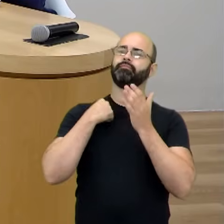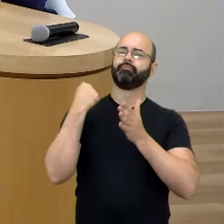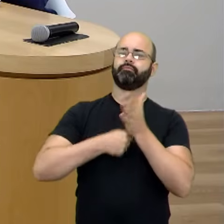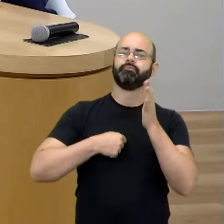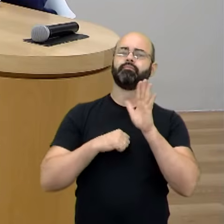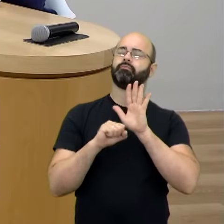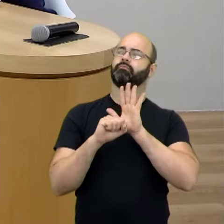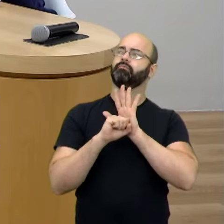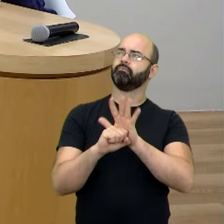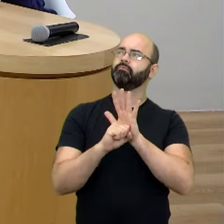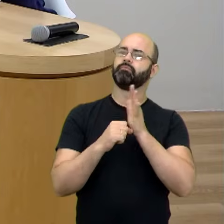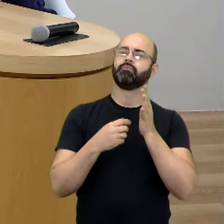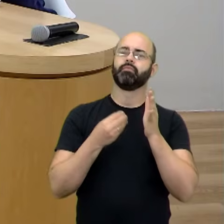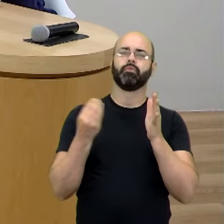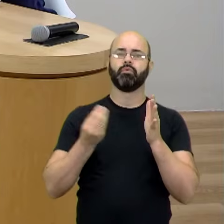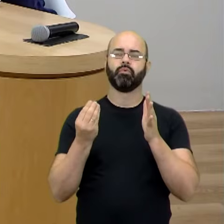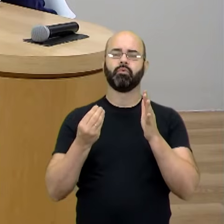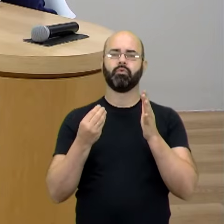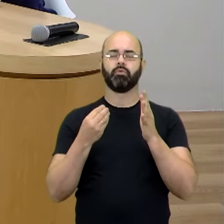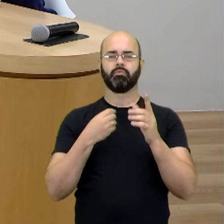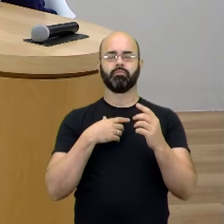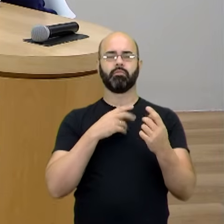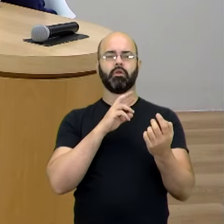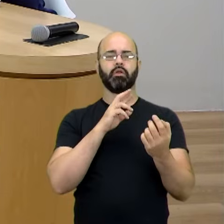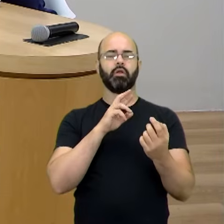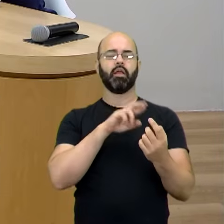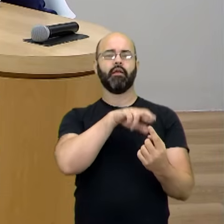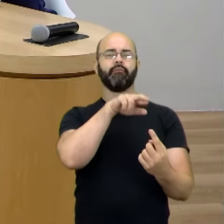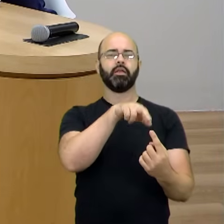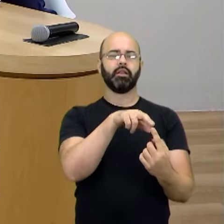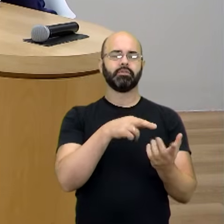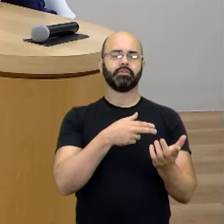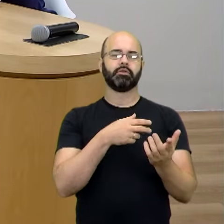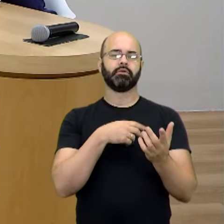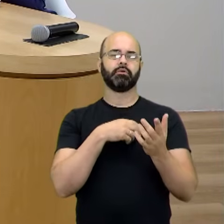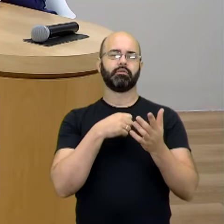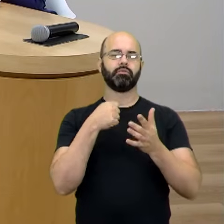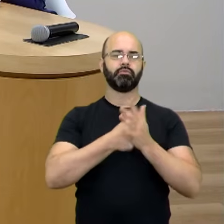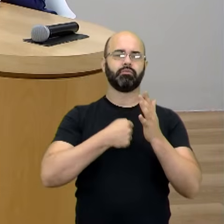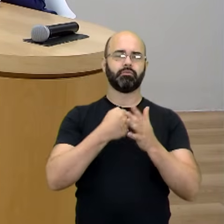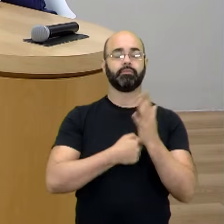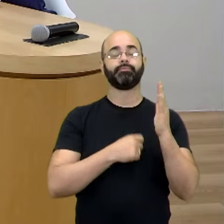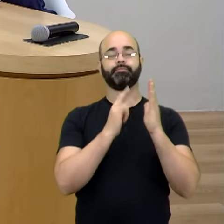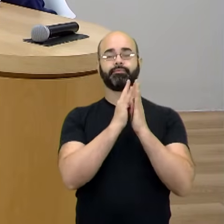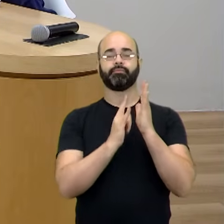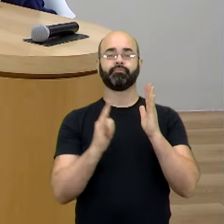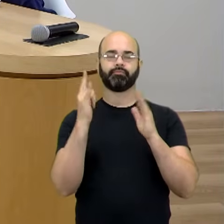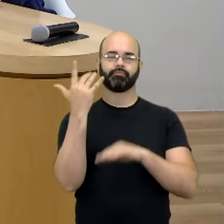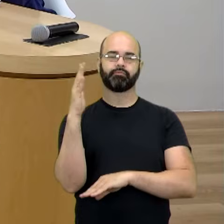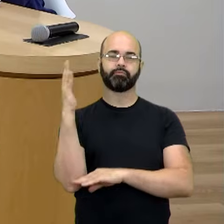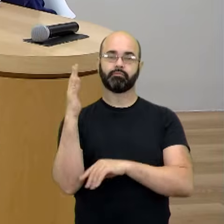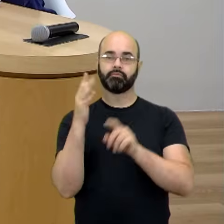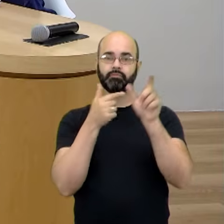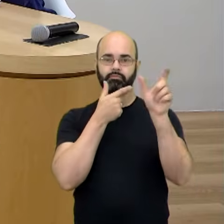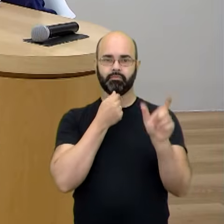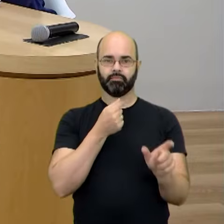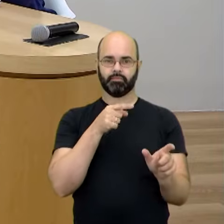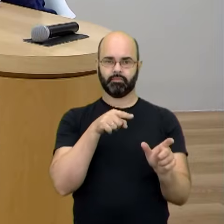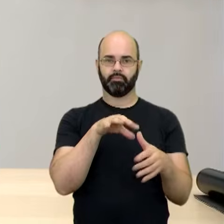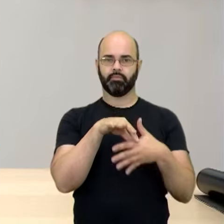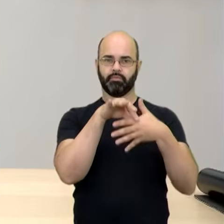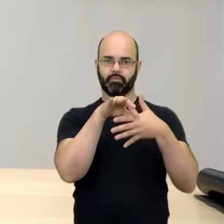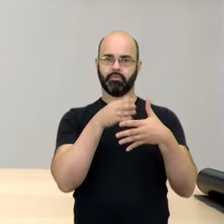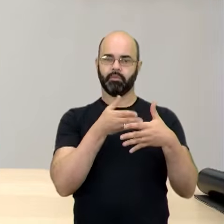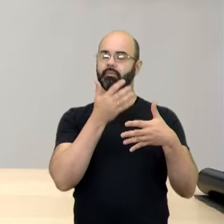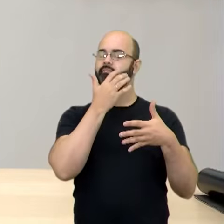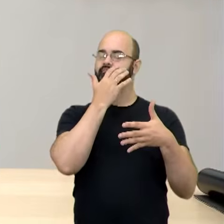Quem é a nossa referência de luta? Então, eles encontraram na história de Zumbi dos Palmares uma referência de luta.